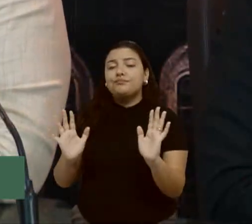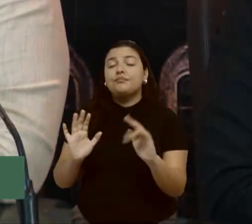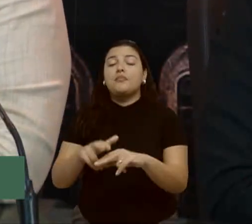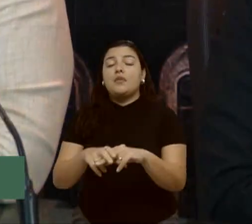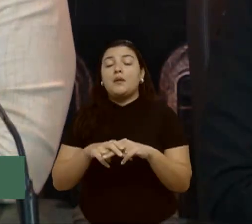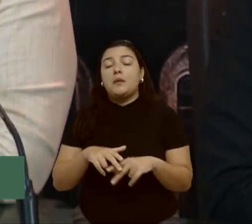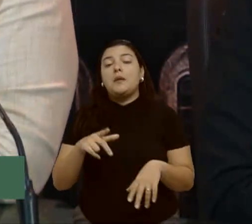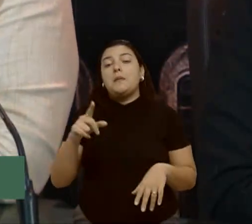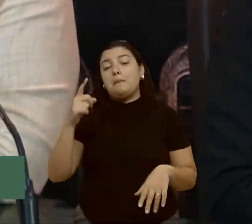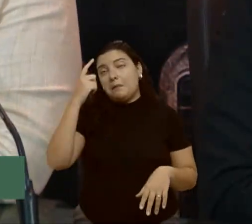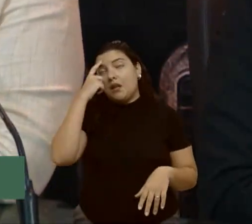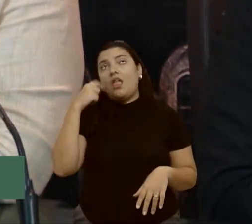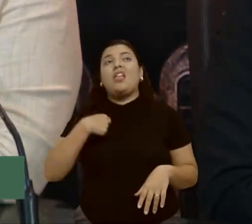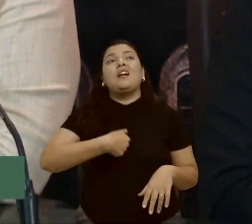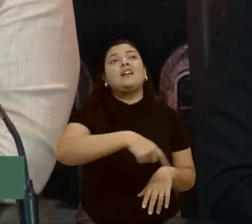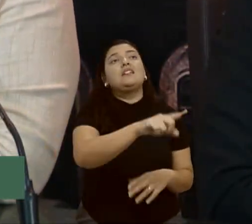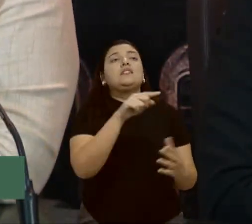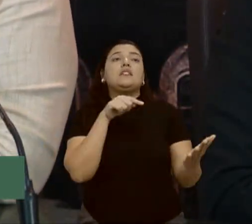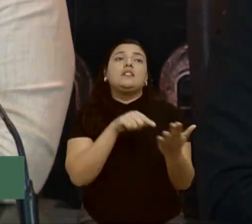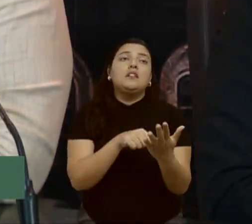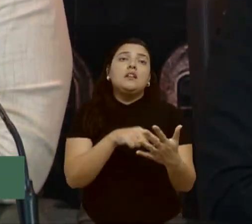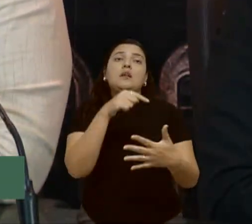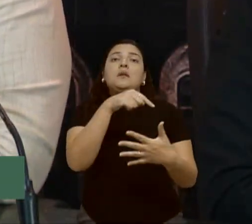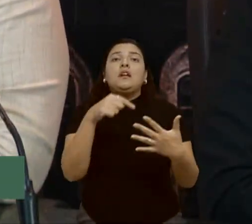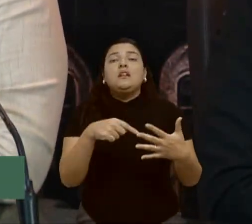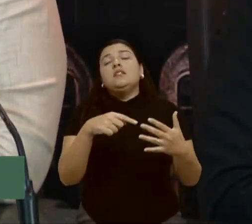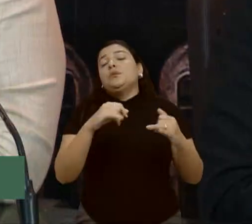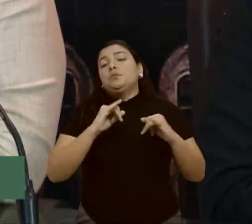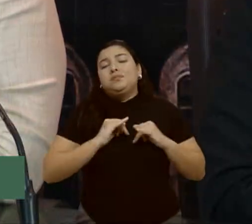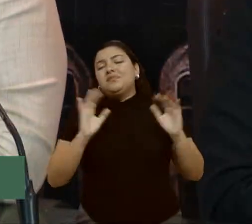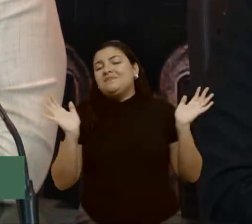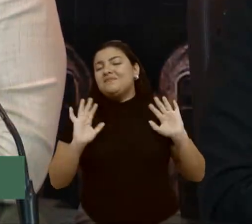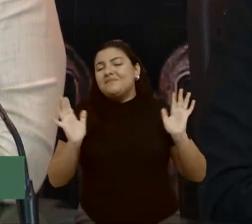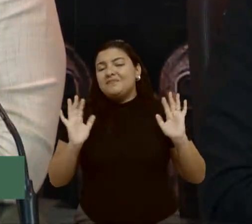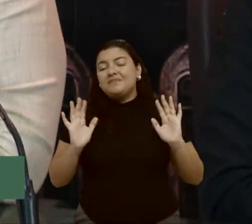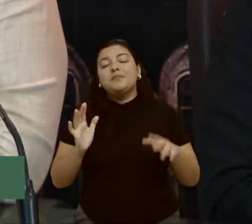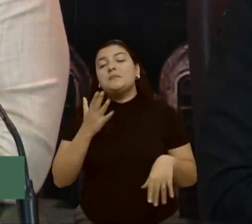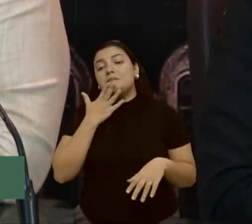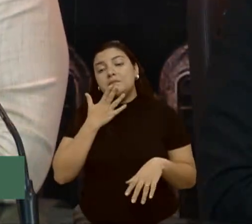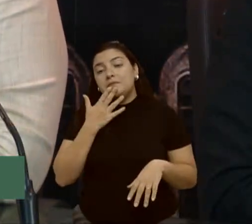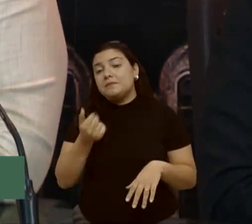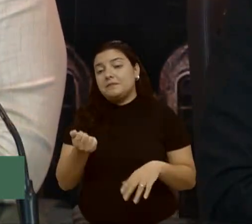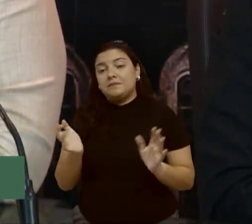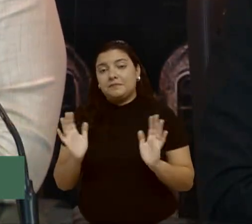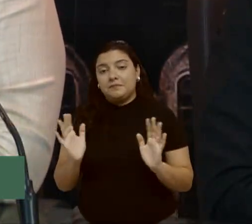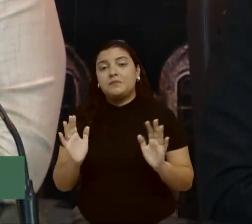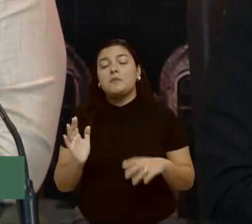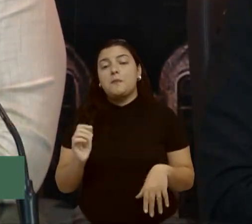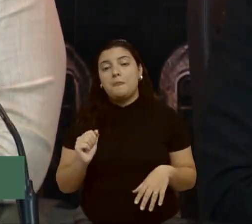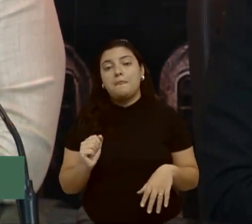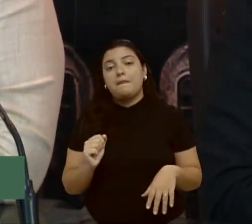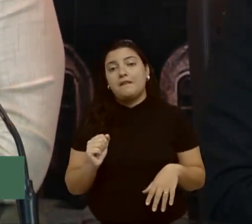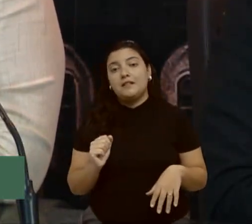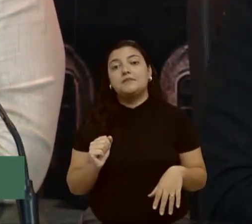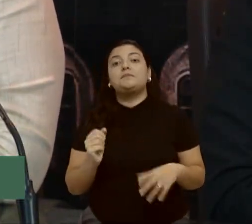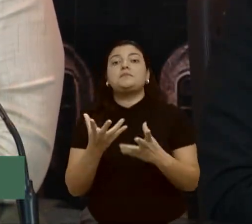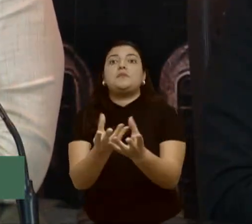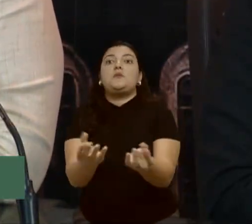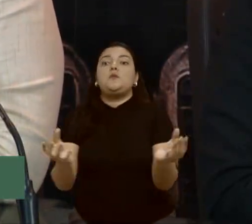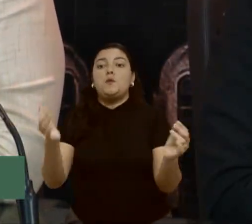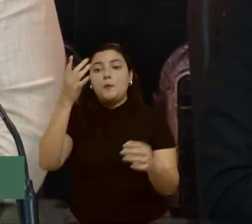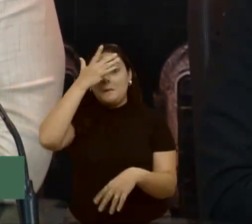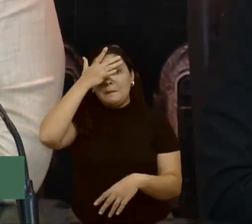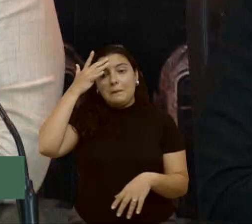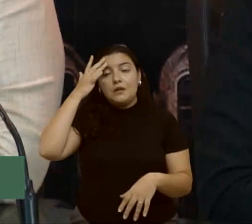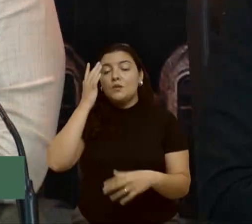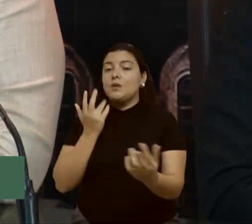trabalho de ir atrás de denunciar, de falar, é bem maior do que você ir atrás desse valor. Aí você multiplica, né, por centenas e milhares de pessoas